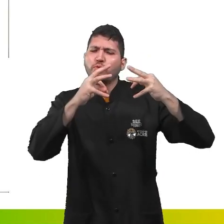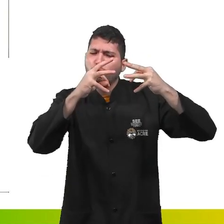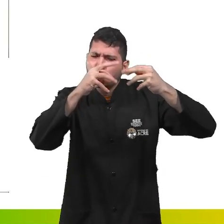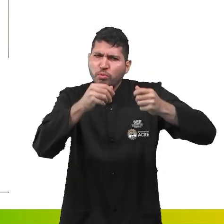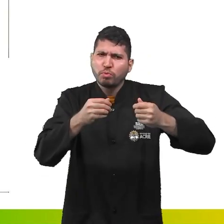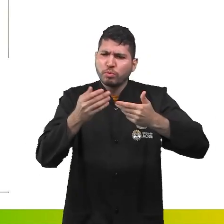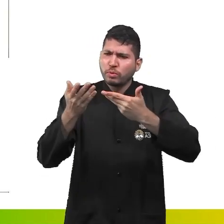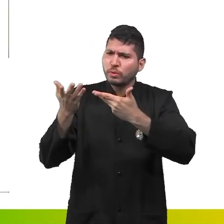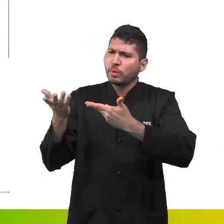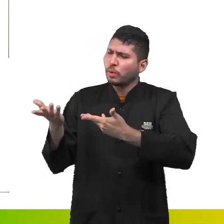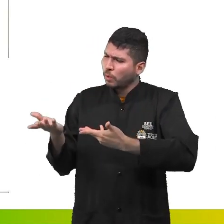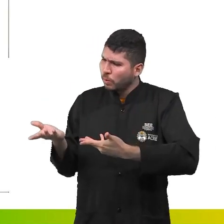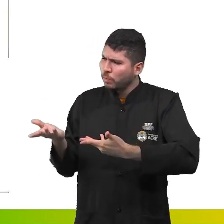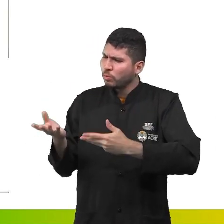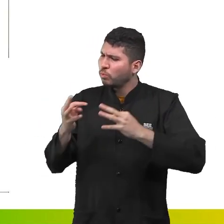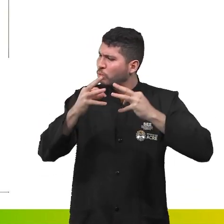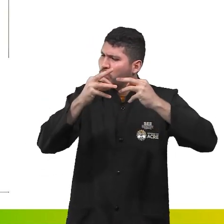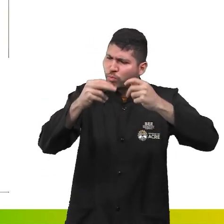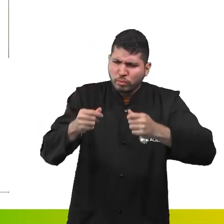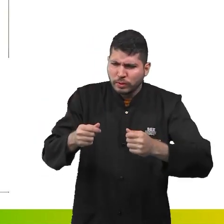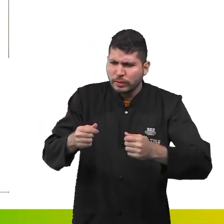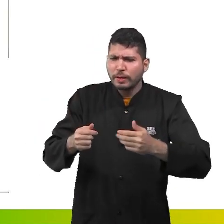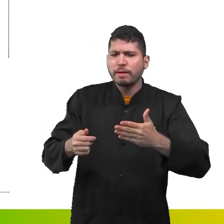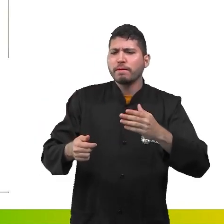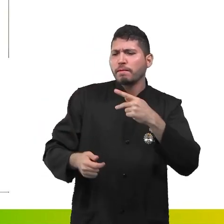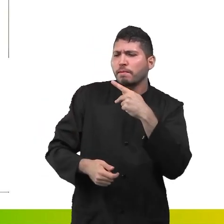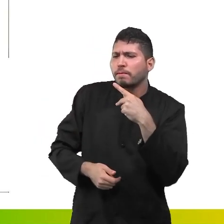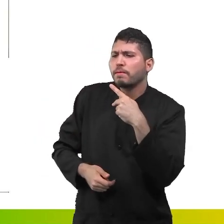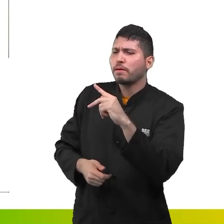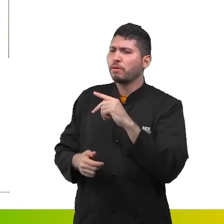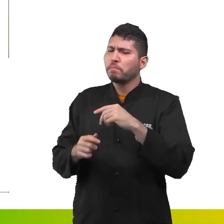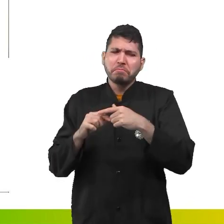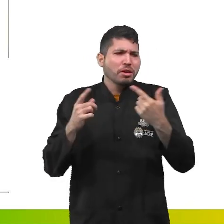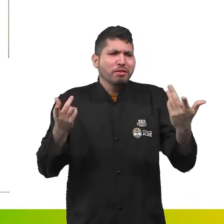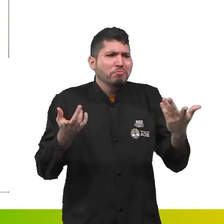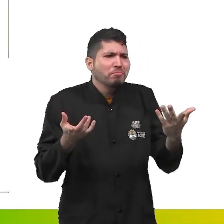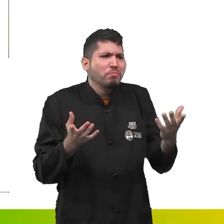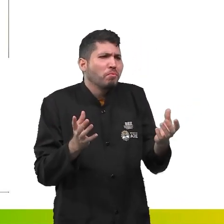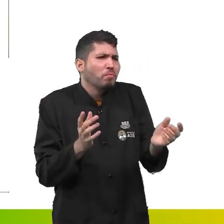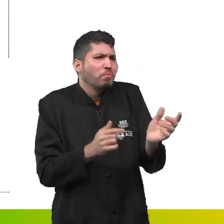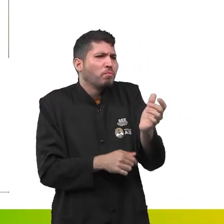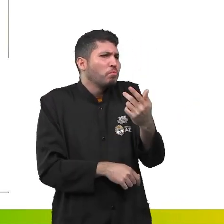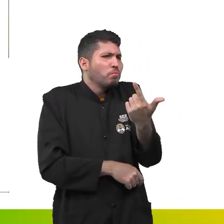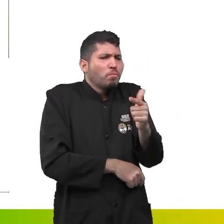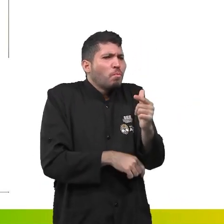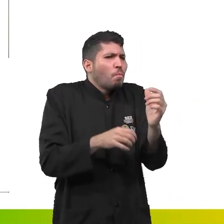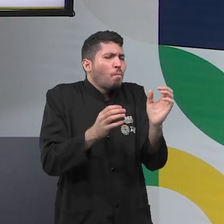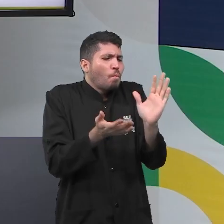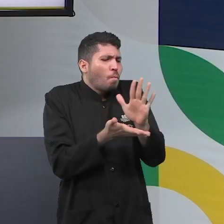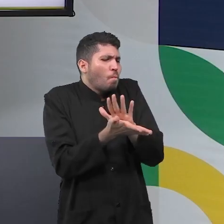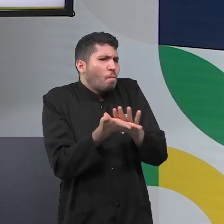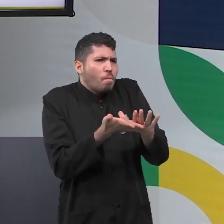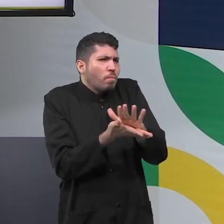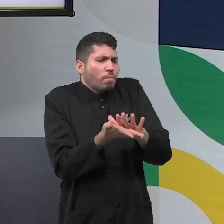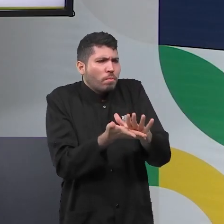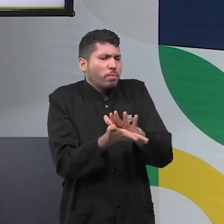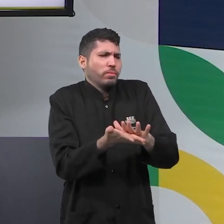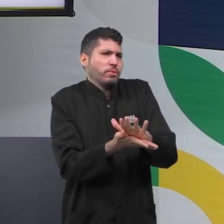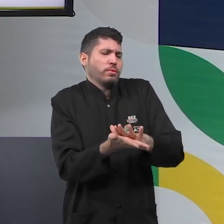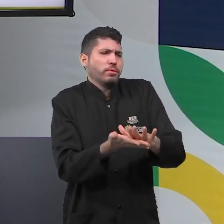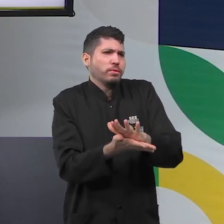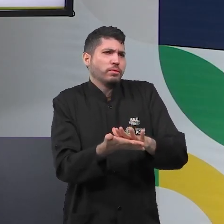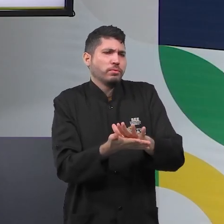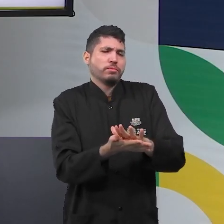quadro que não tem nada. Ele diz, mas porém aqui não tem nada. Pero aqui não há nada, ou seja, está fazendo a crítica aí à educação, né,